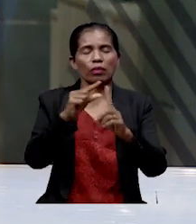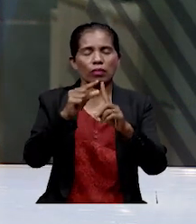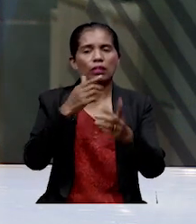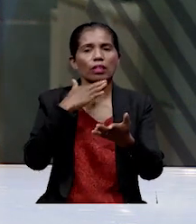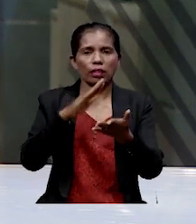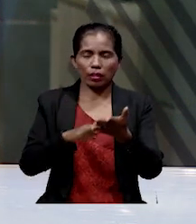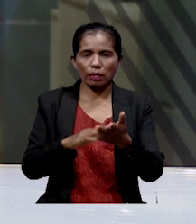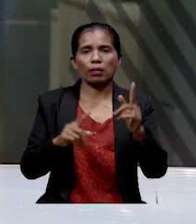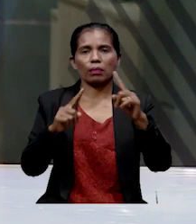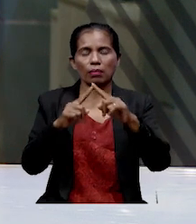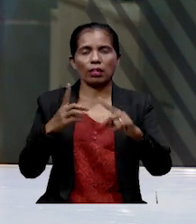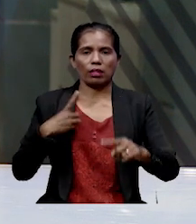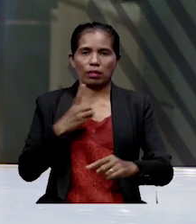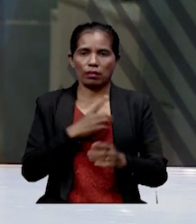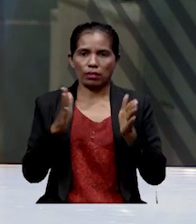deputado Sira.